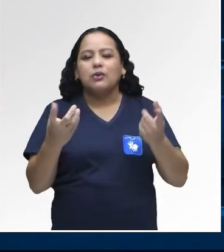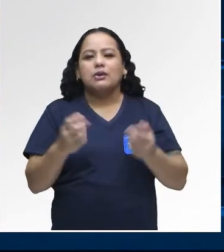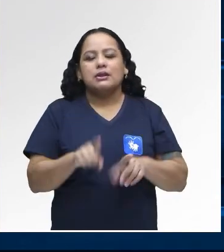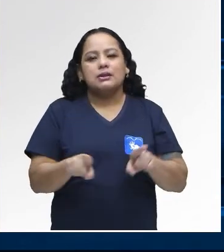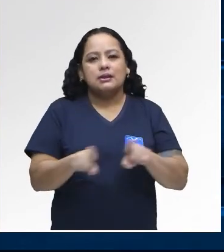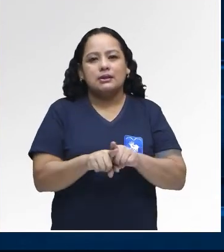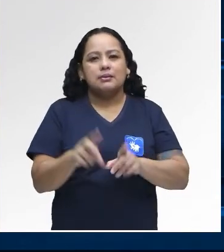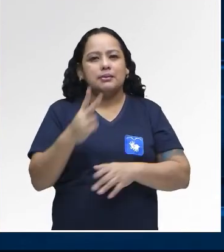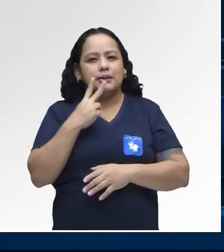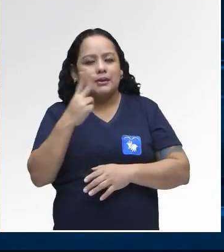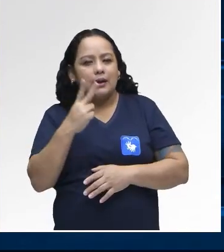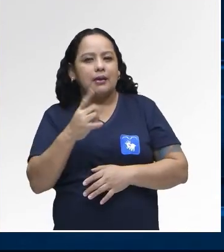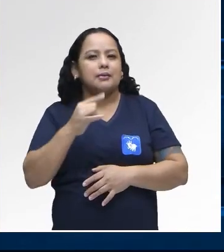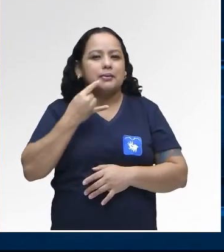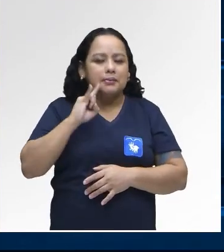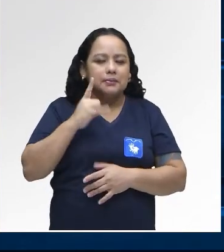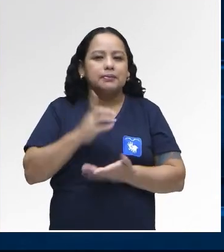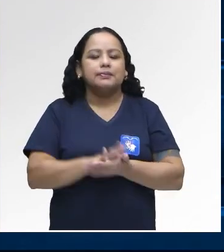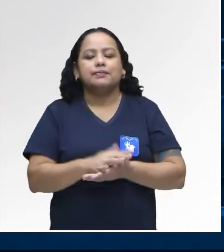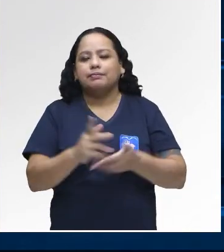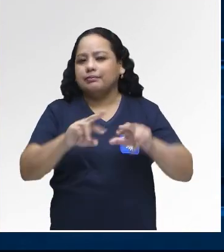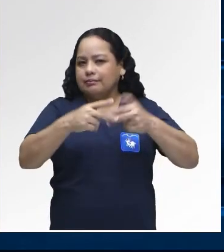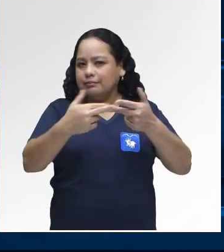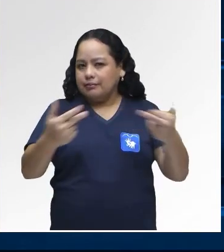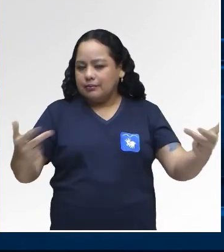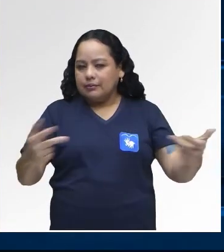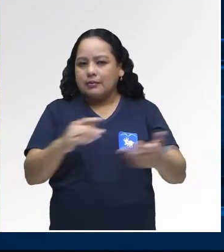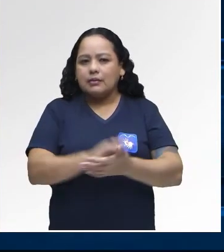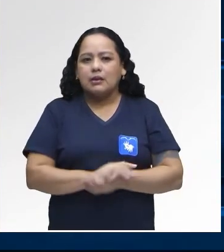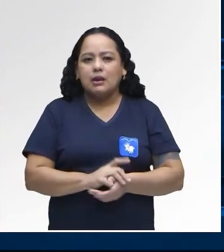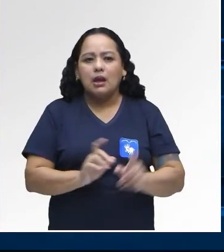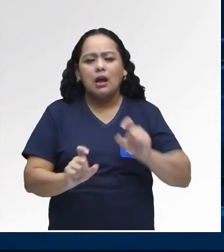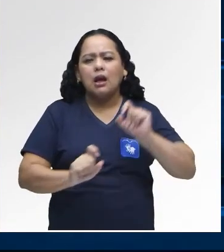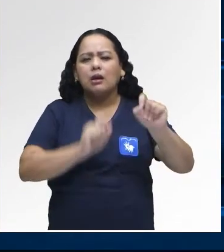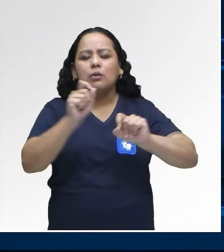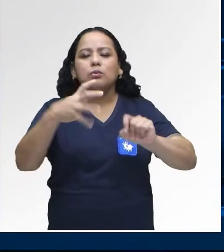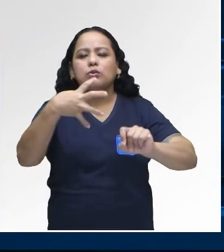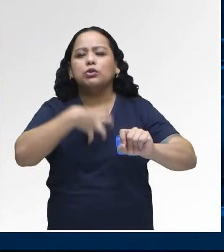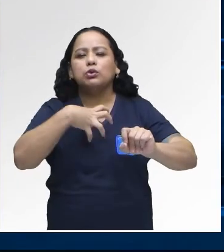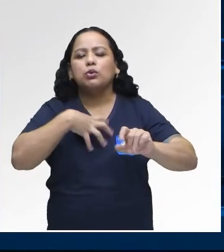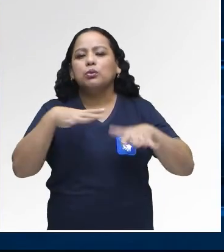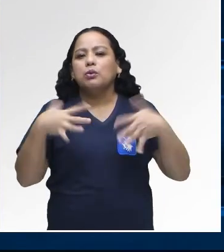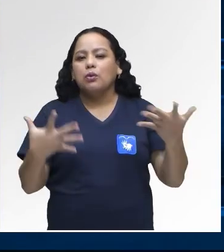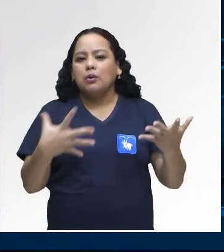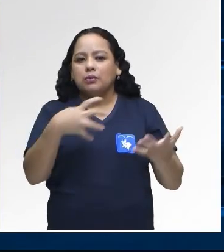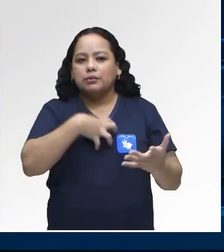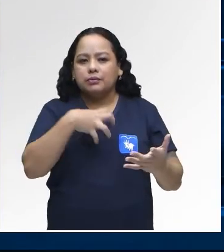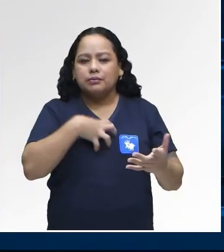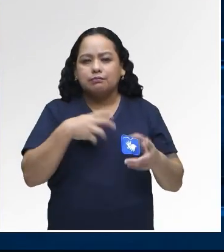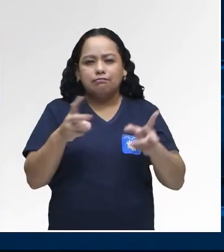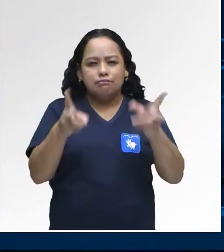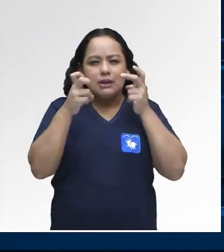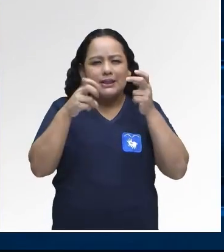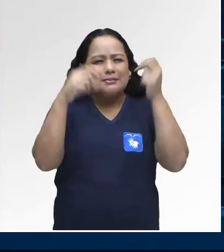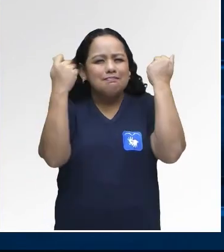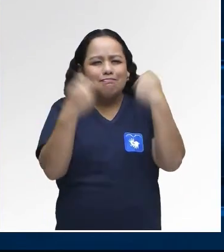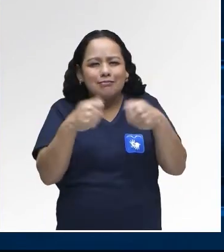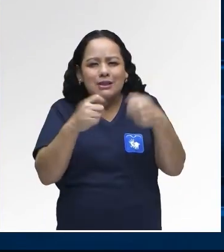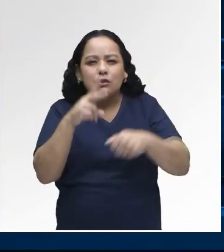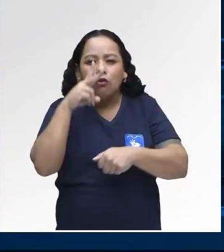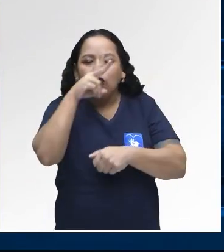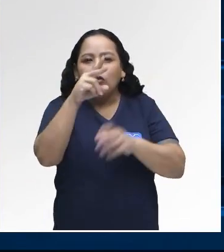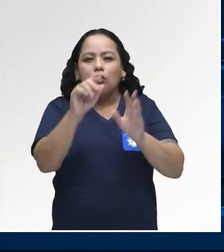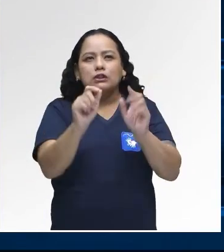pela televisão, certo? E os sintomas, gente? Quais são os sintomas de dependência química?